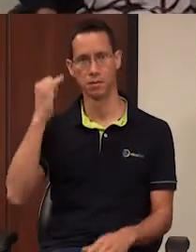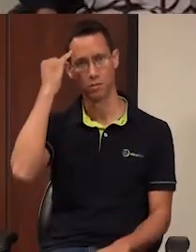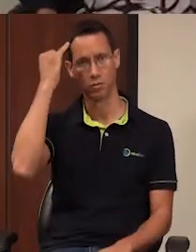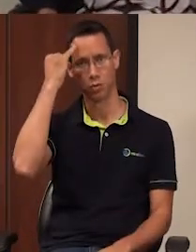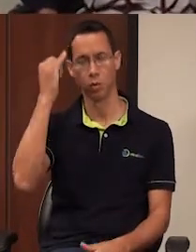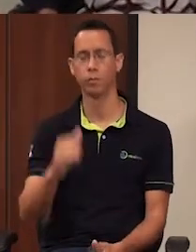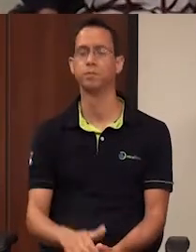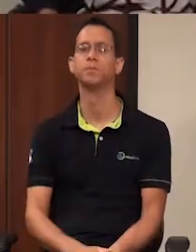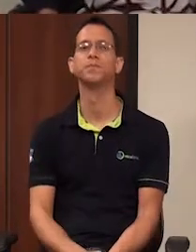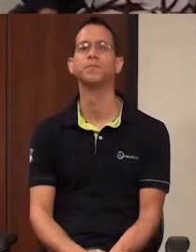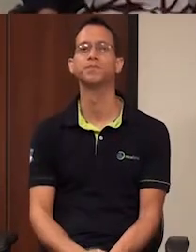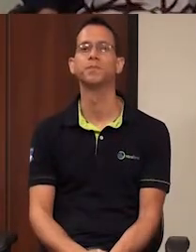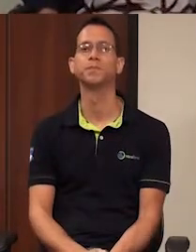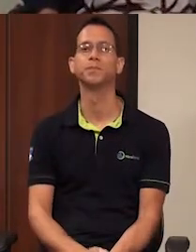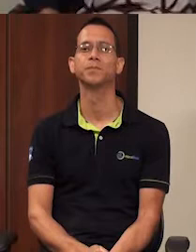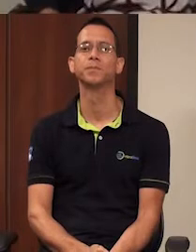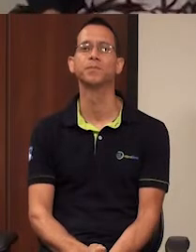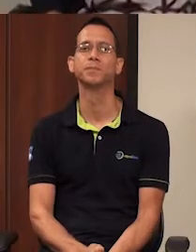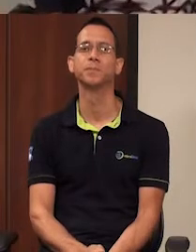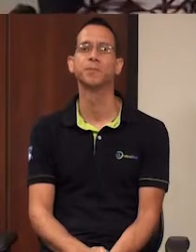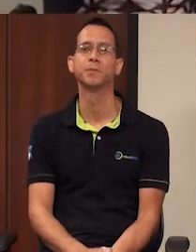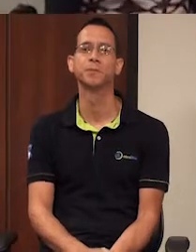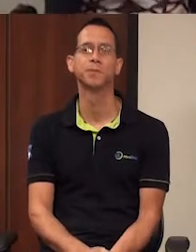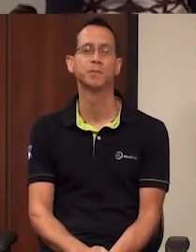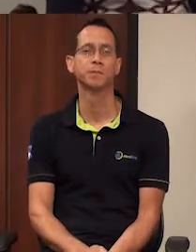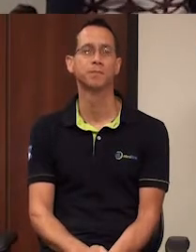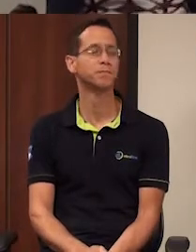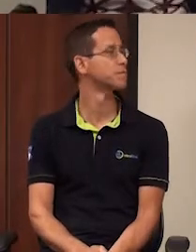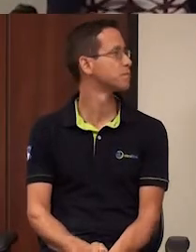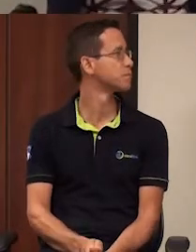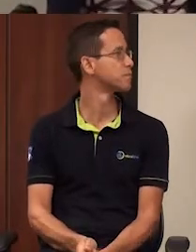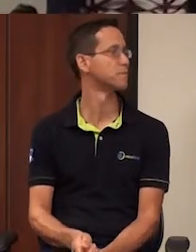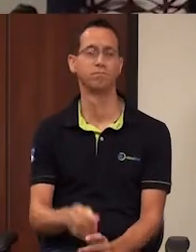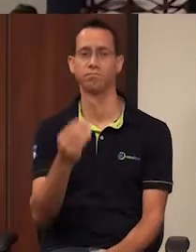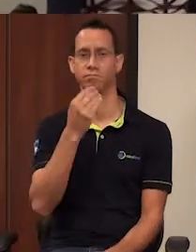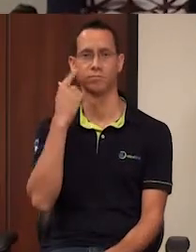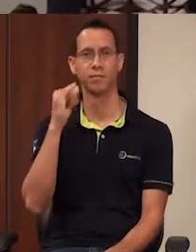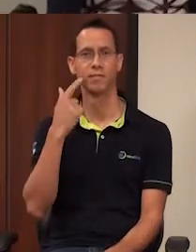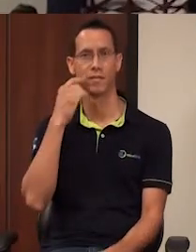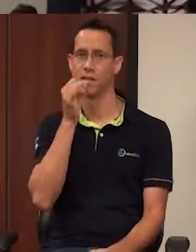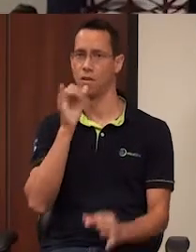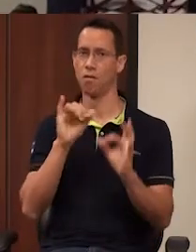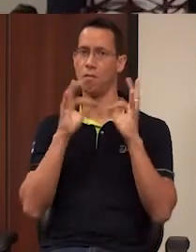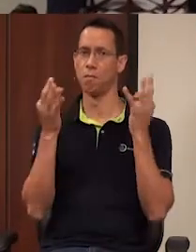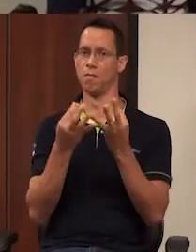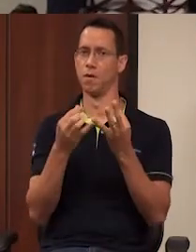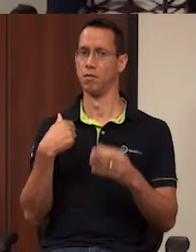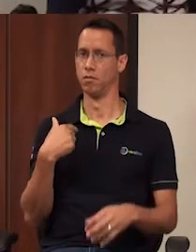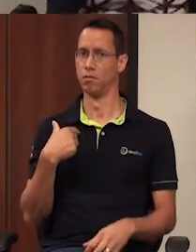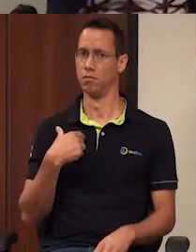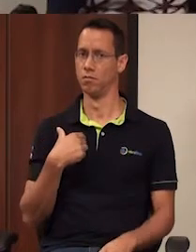deficiência intelectual. Obrigado, desculpa ter me alongado. Eu vou aproveitar a sua pergunta para falar como familiar, como mãe